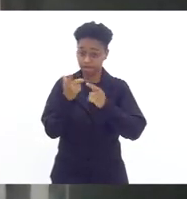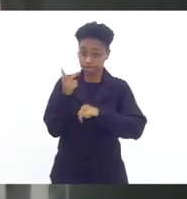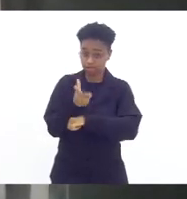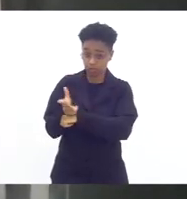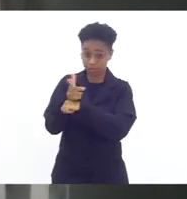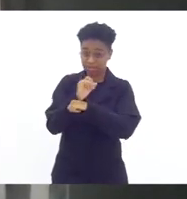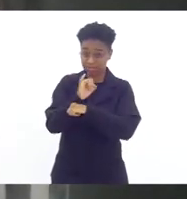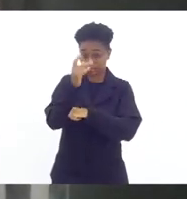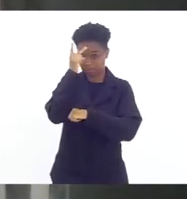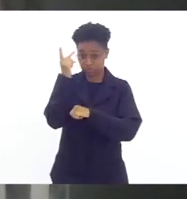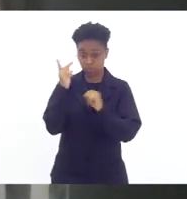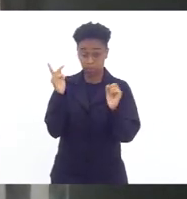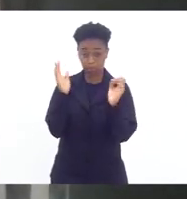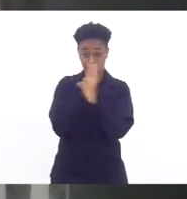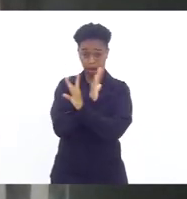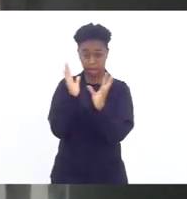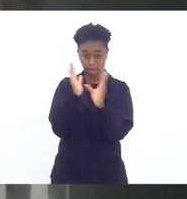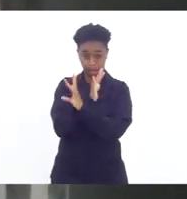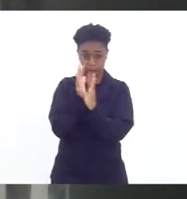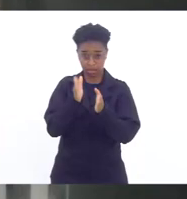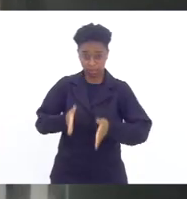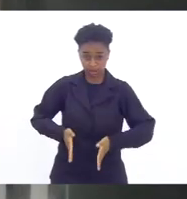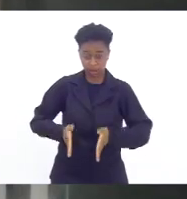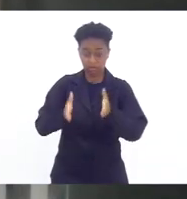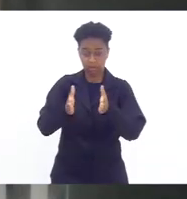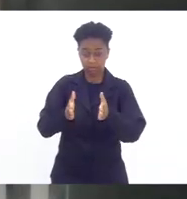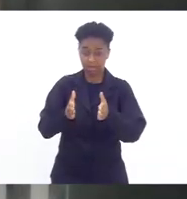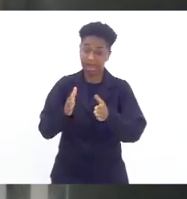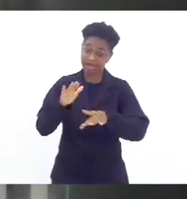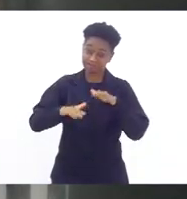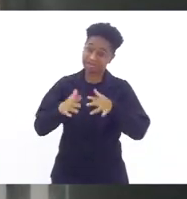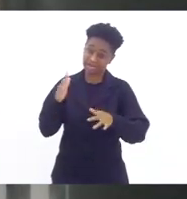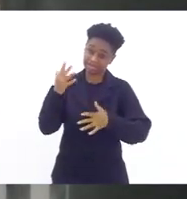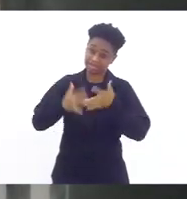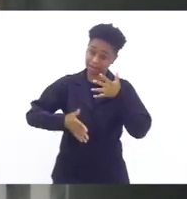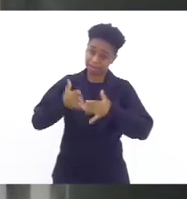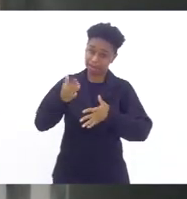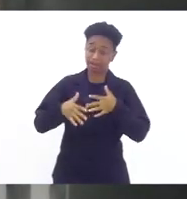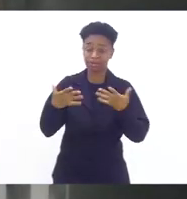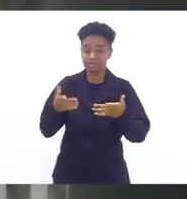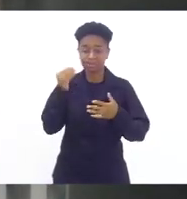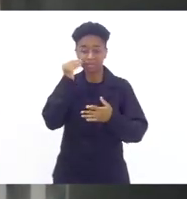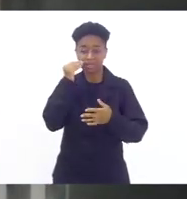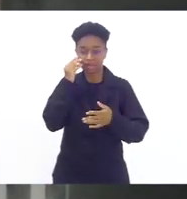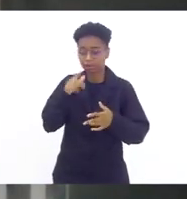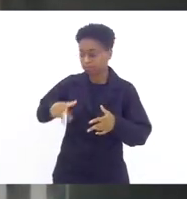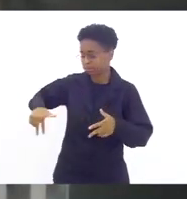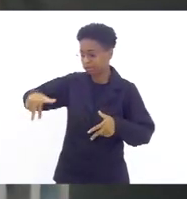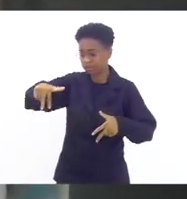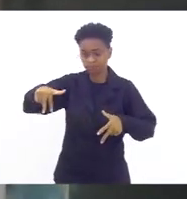passam aqui por esse corredorzinho aqui quebra a transmissão então é para tentar